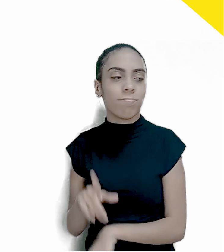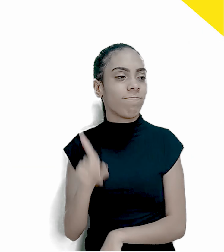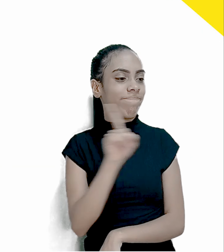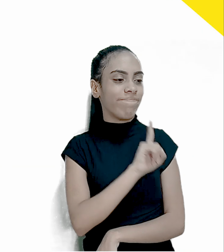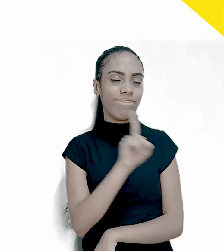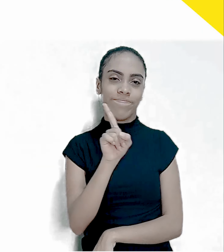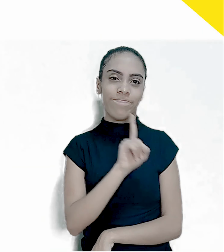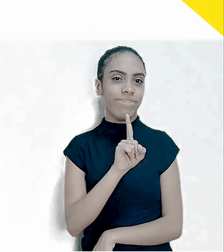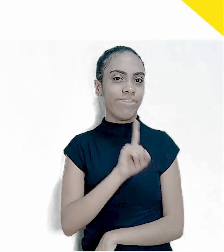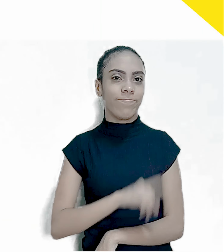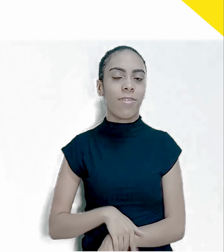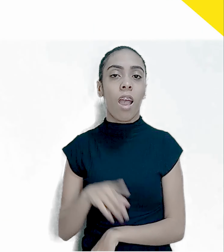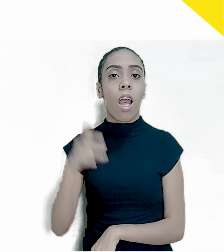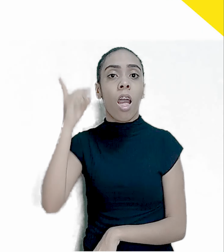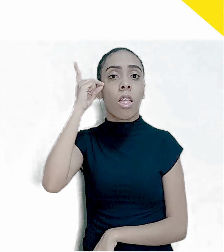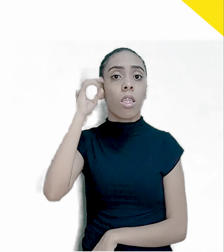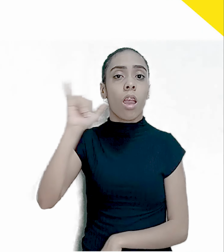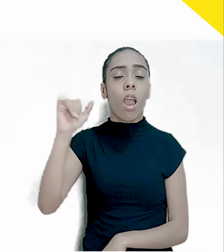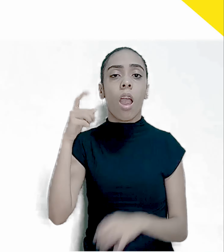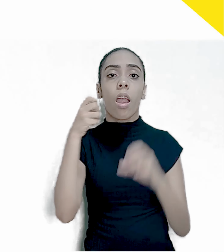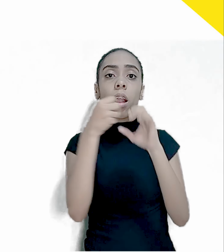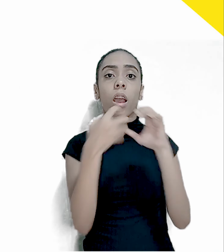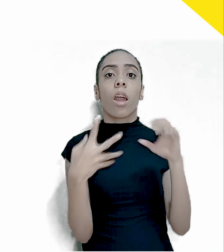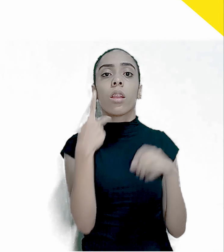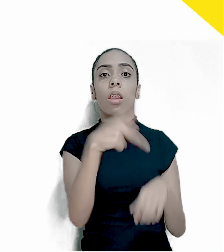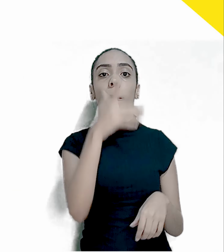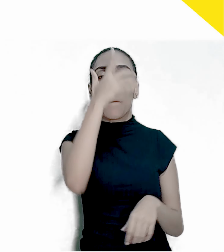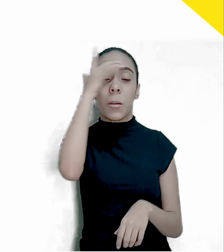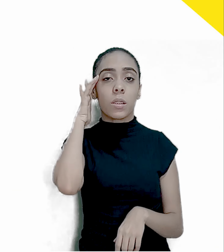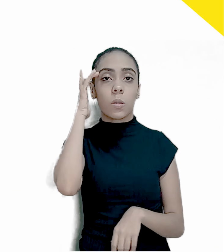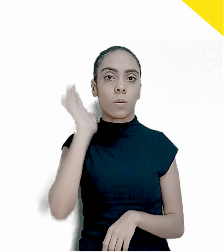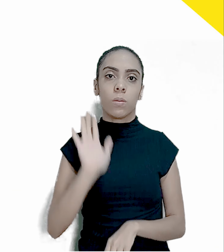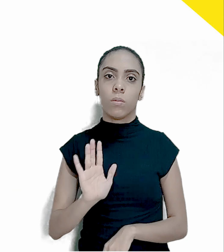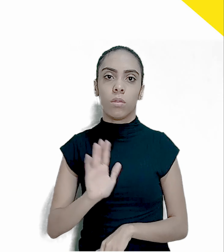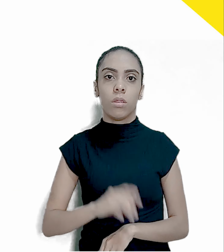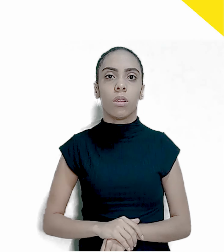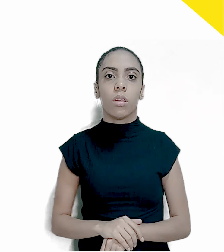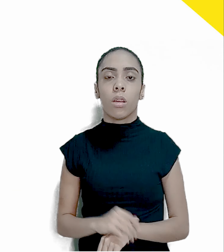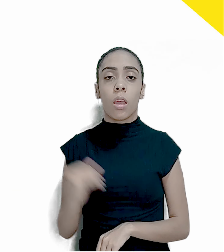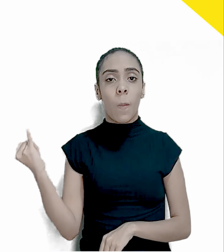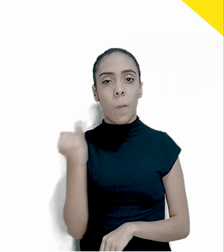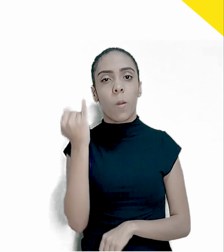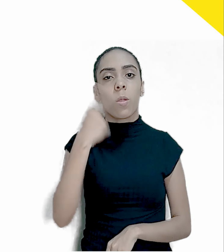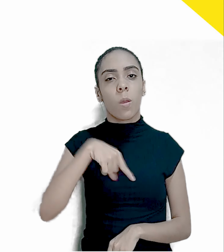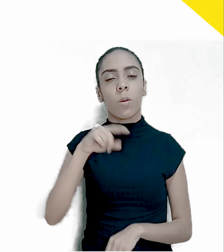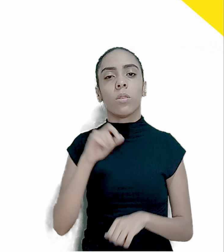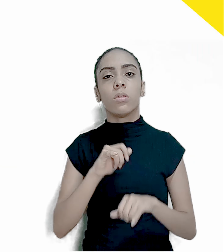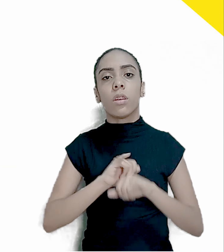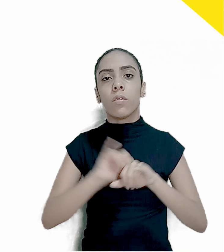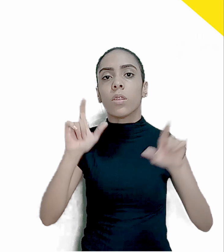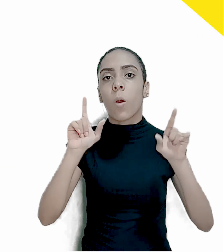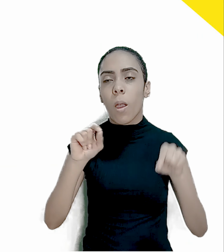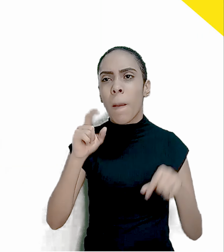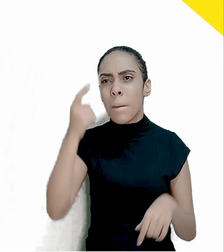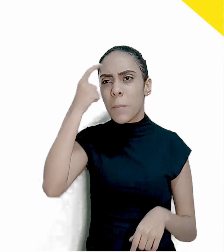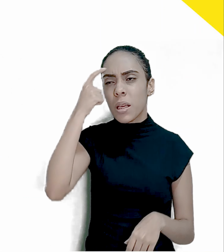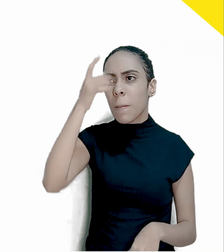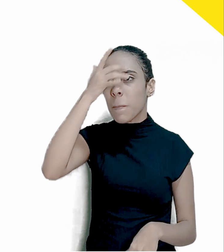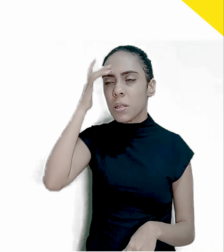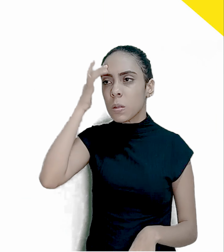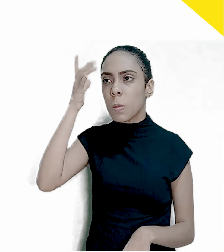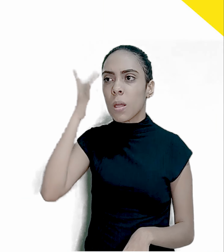A deficiência intelectual é uma característica da pessoa É importante desmertificar o fato de que pessoas com